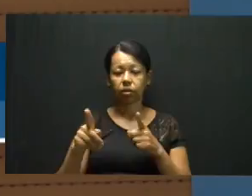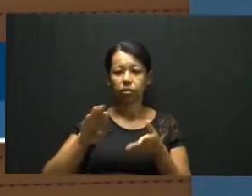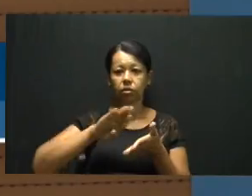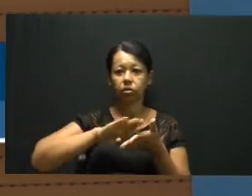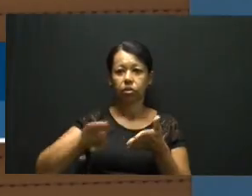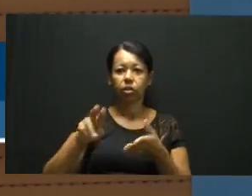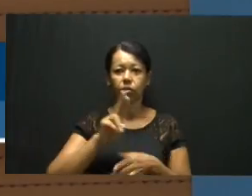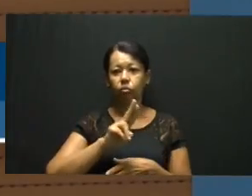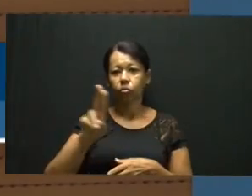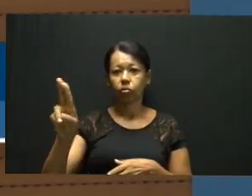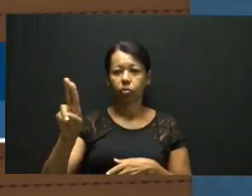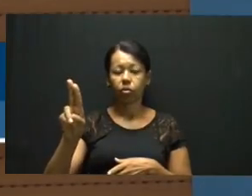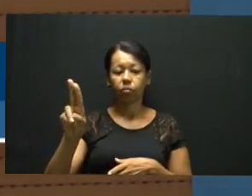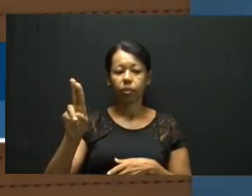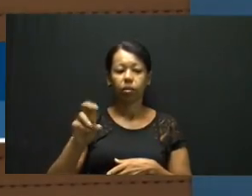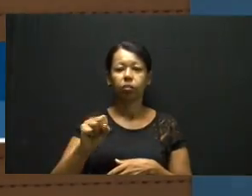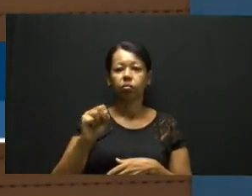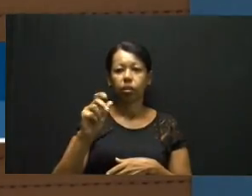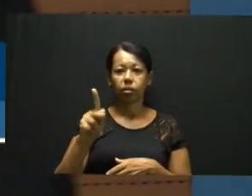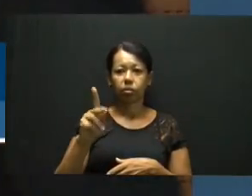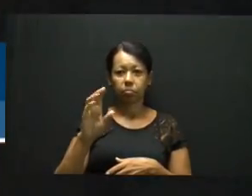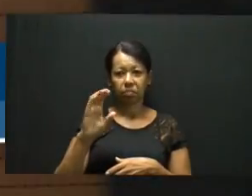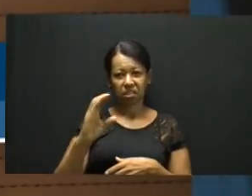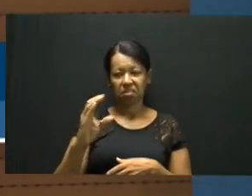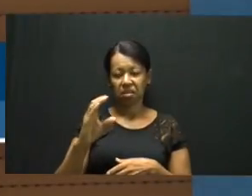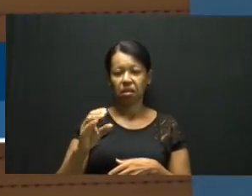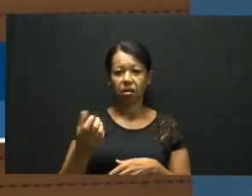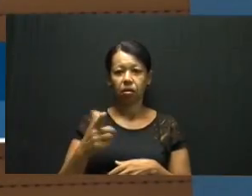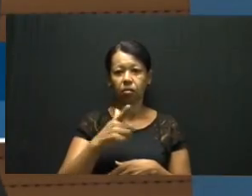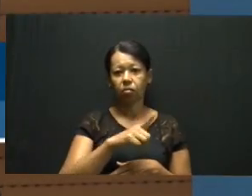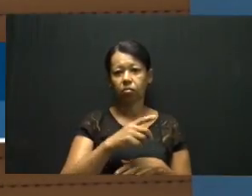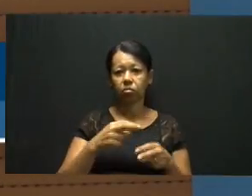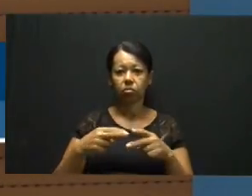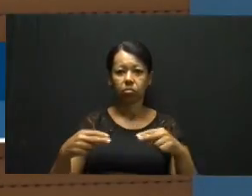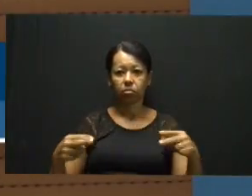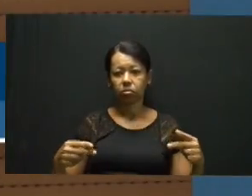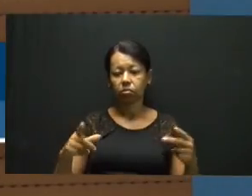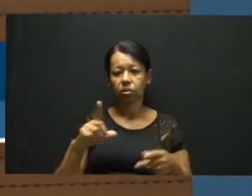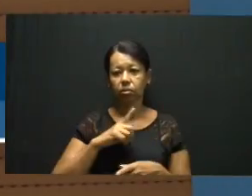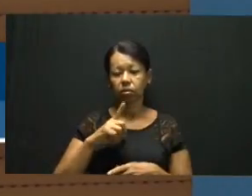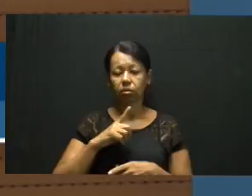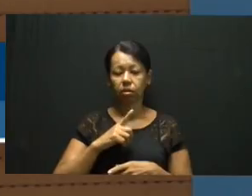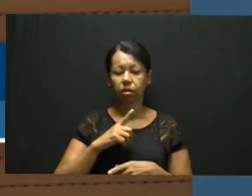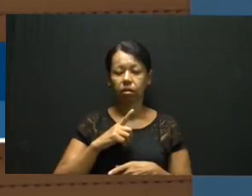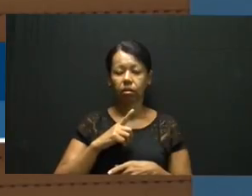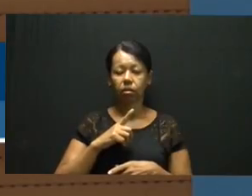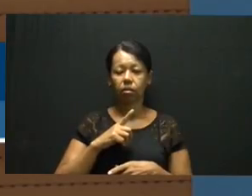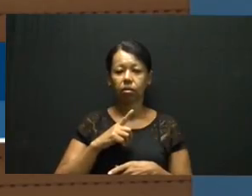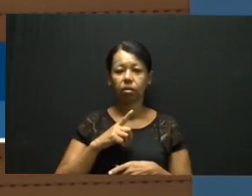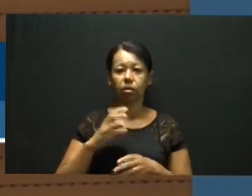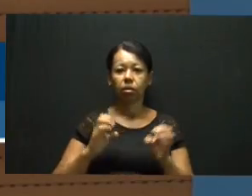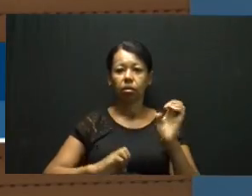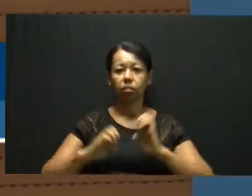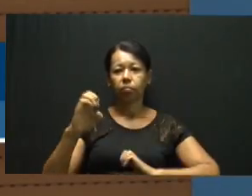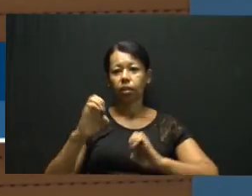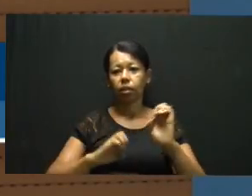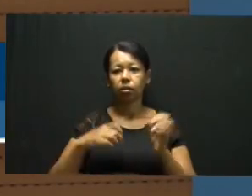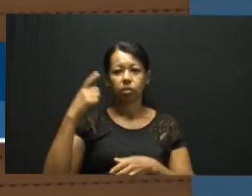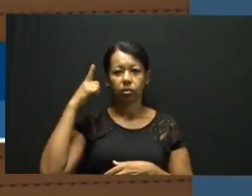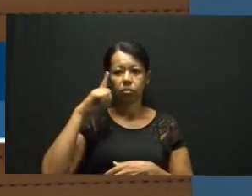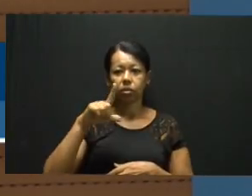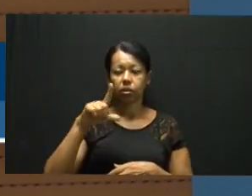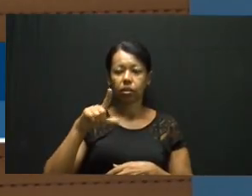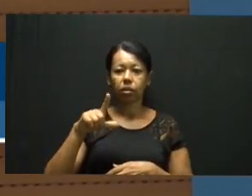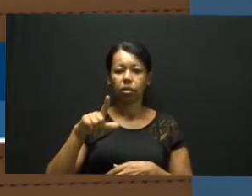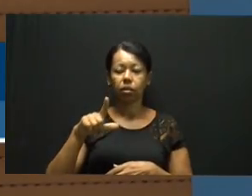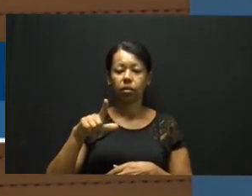cadastro de inadimplentes, que retirem ações, execuções fiscais, né, contra eles e que pesem até empresas de disputar licitações,